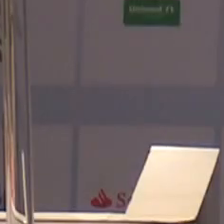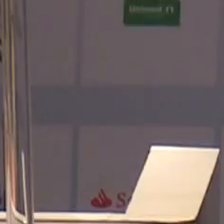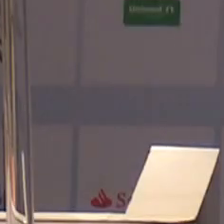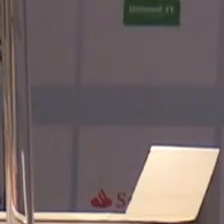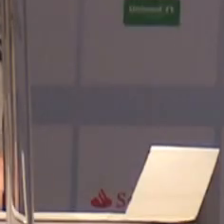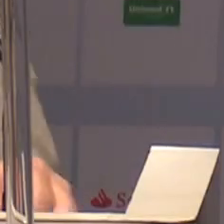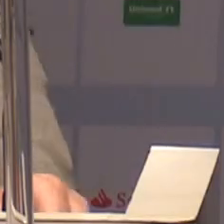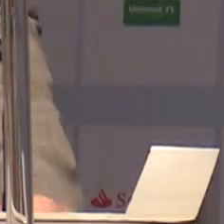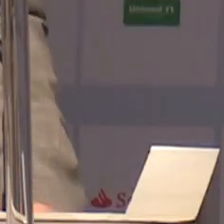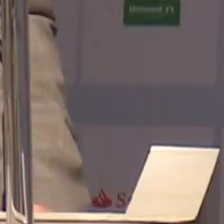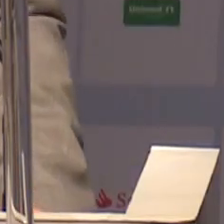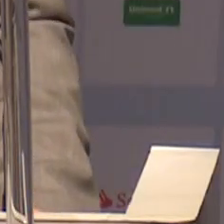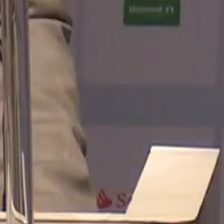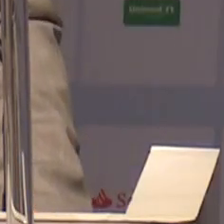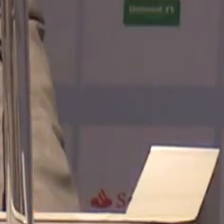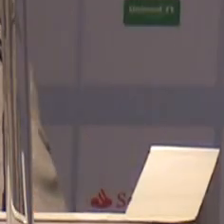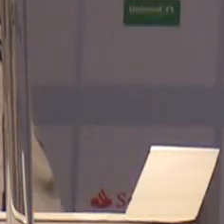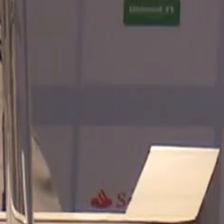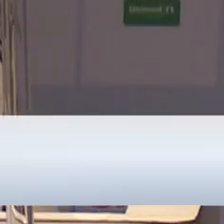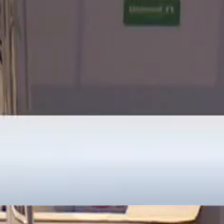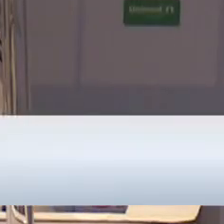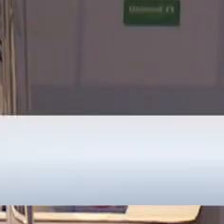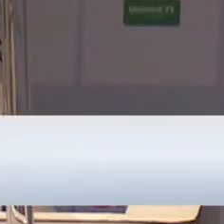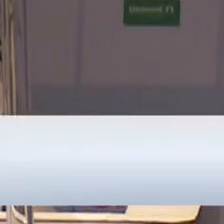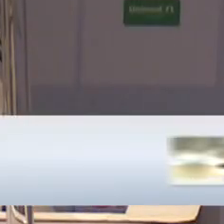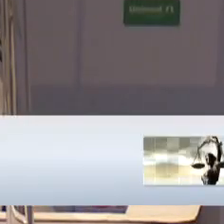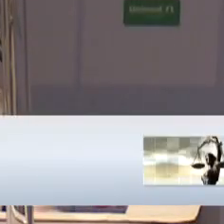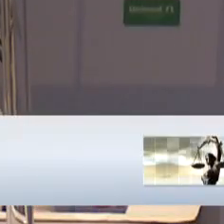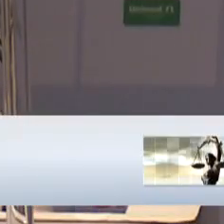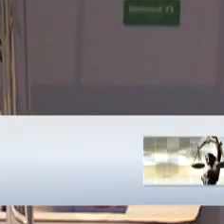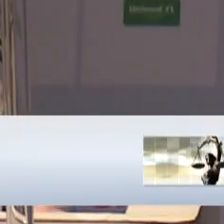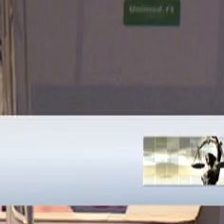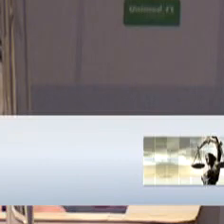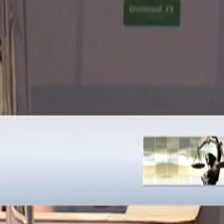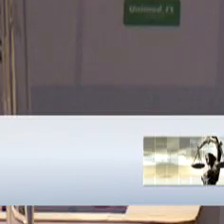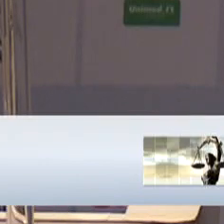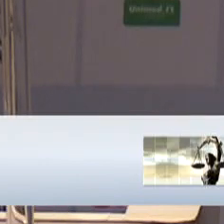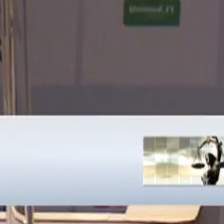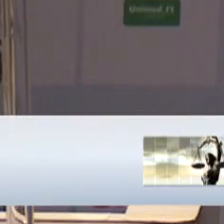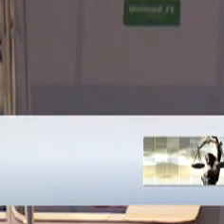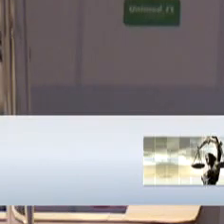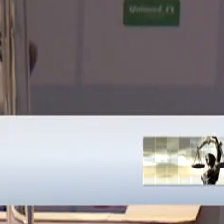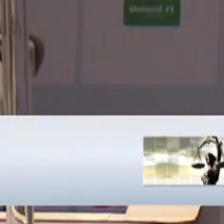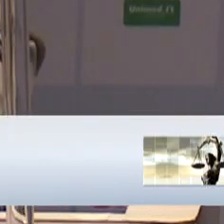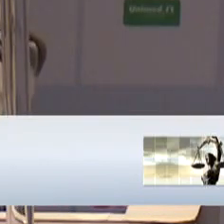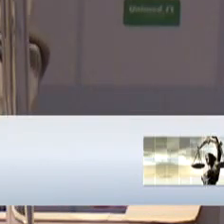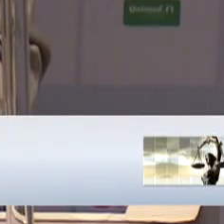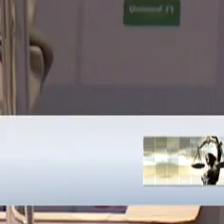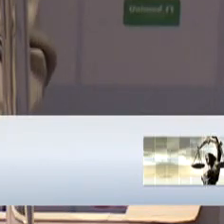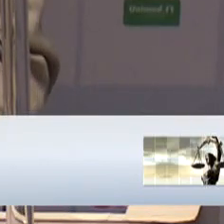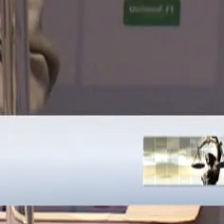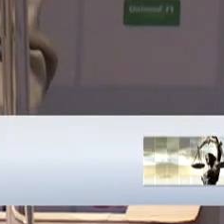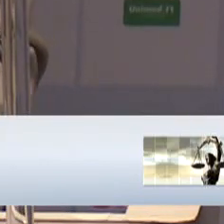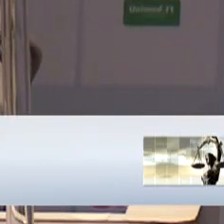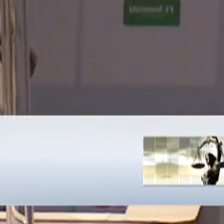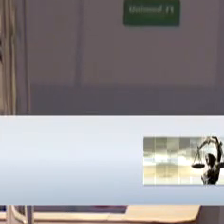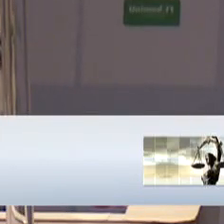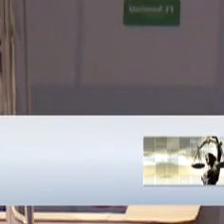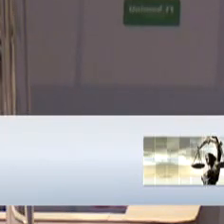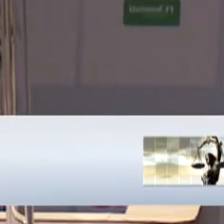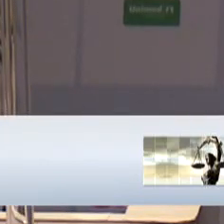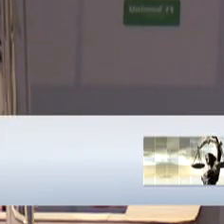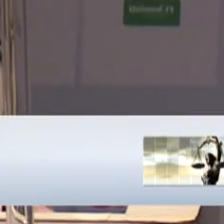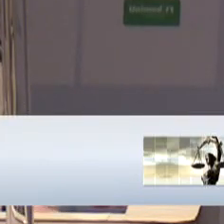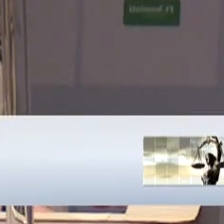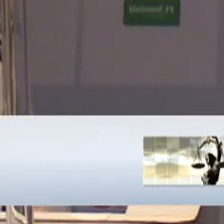Senhoras e senhores, bom dia. Estamos muito felizes que vocês vieram. Bem-vindos ao Teatro Municipal de Paulínia, sede